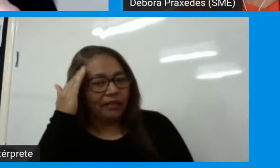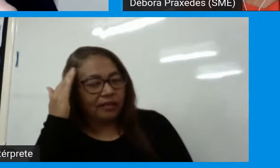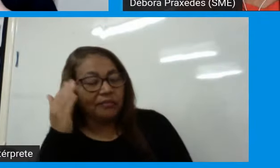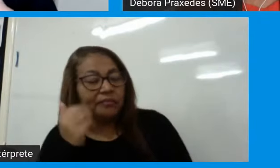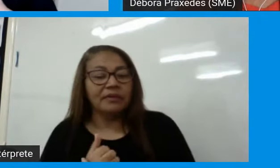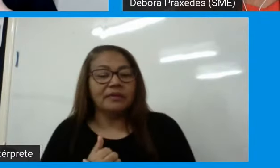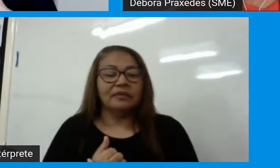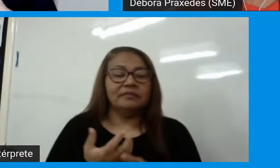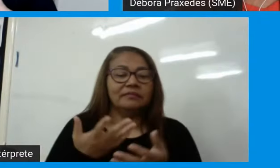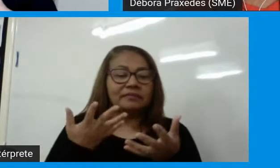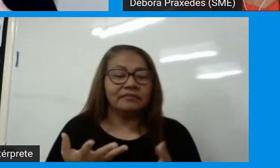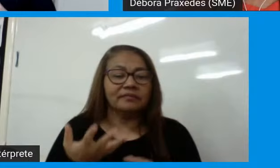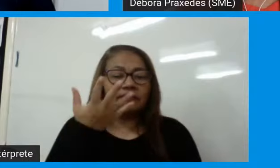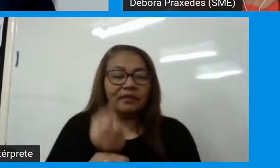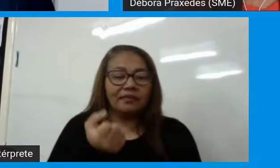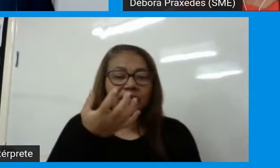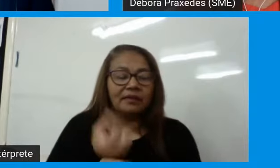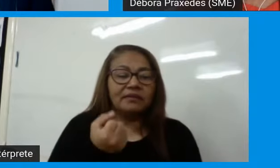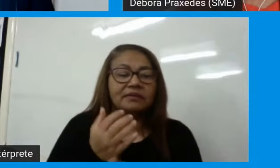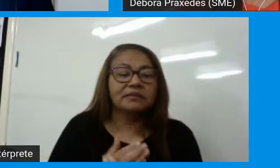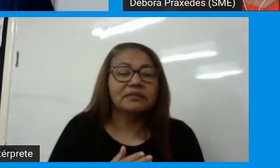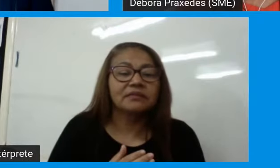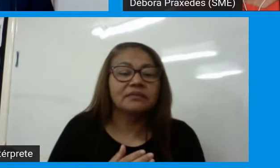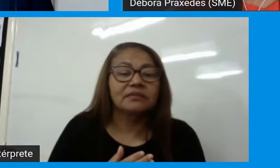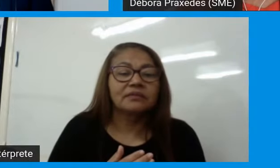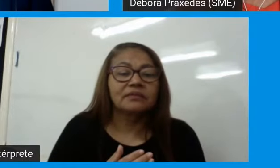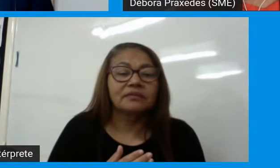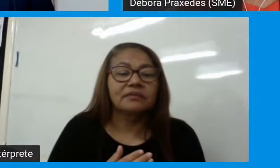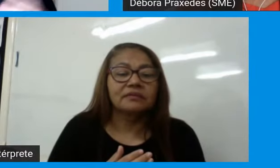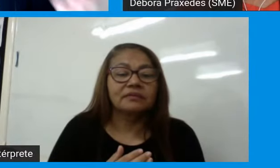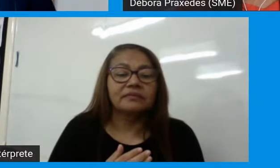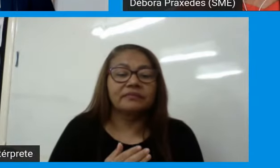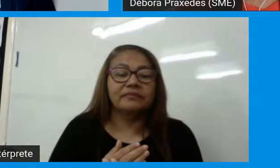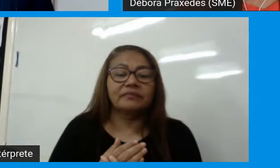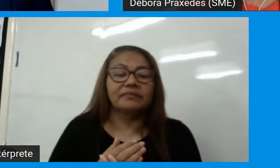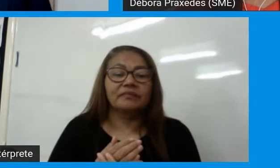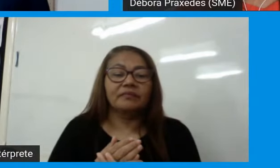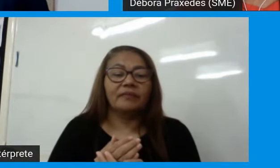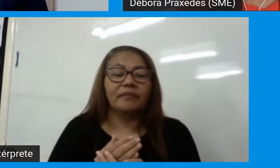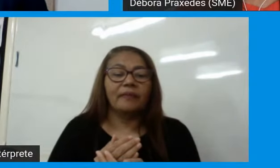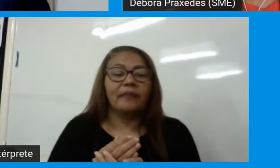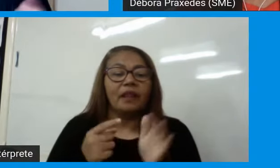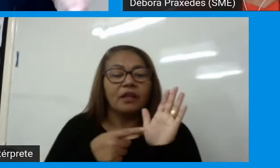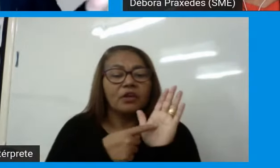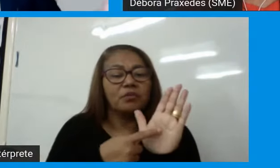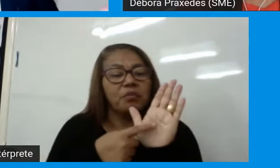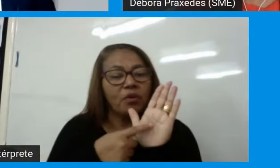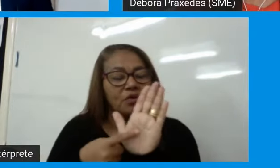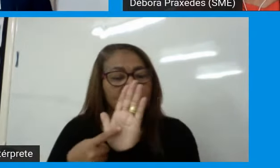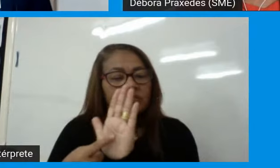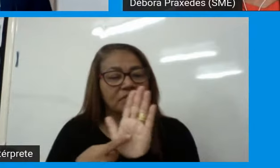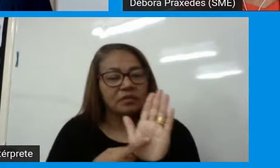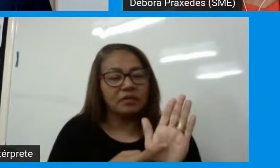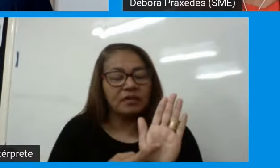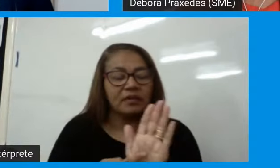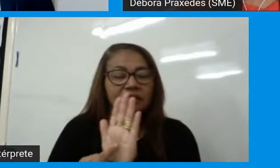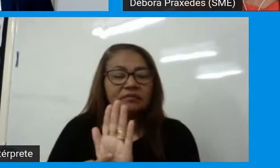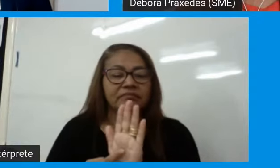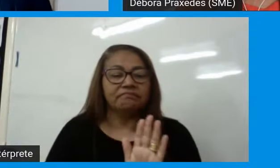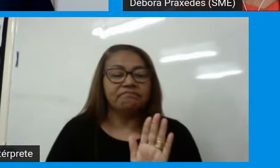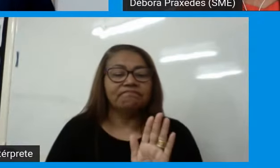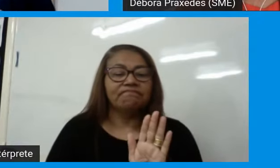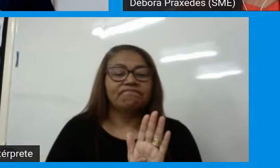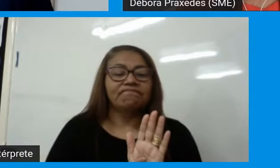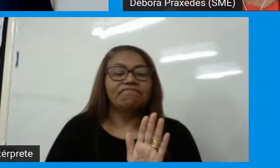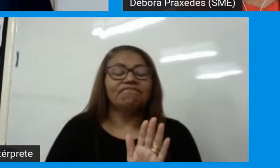na ferramenta, por exemplo, de ícones, né, que eu também coloquei lá, disponível, repositório. Então, eu acho que é uma